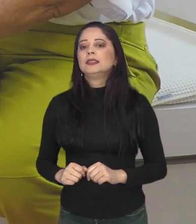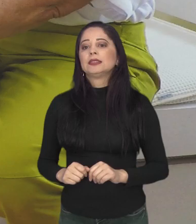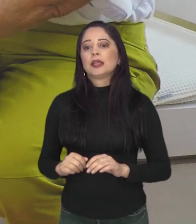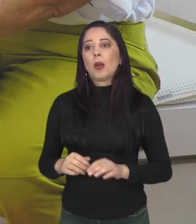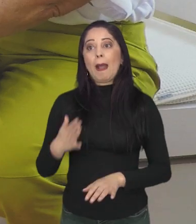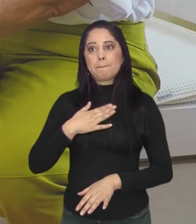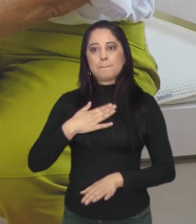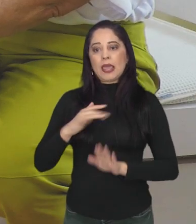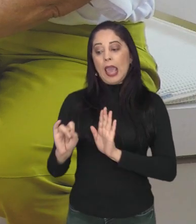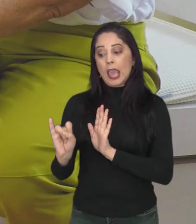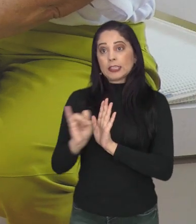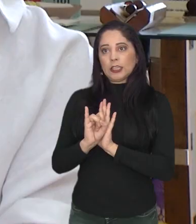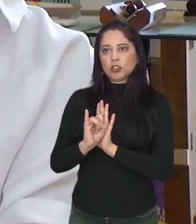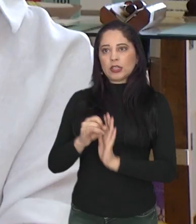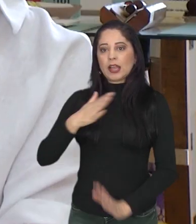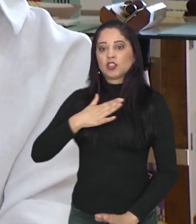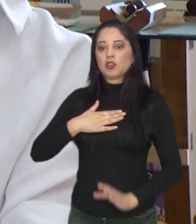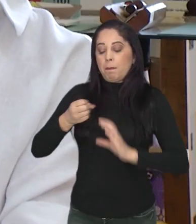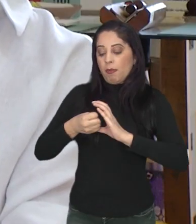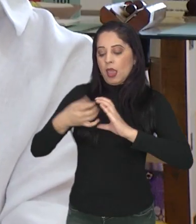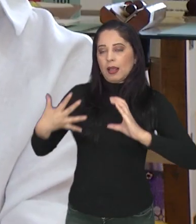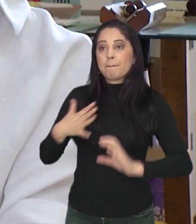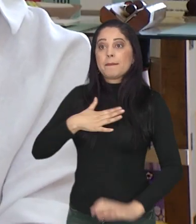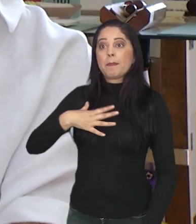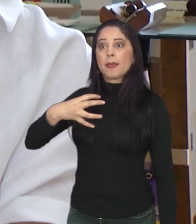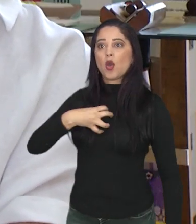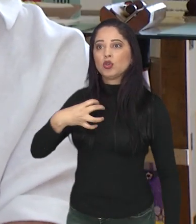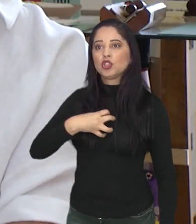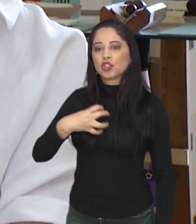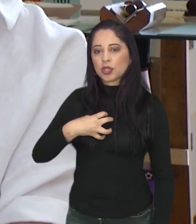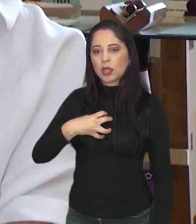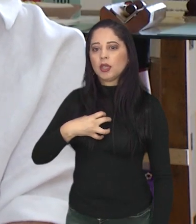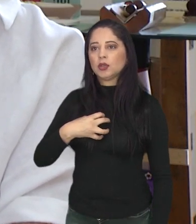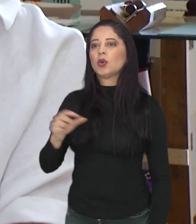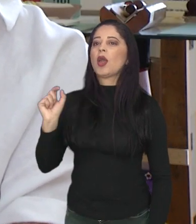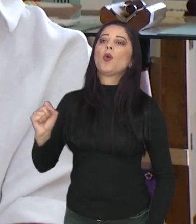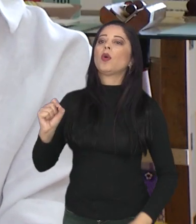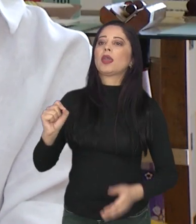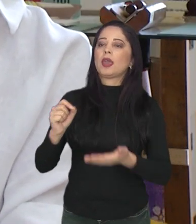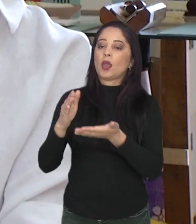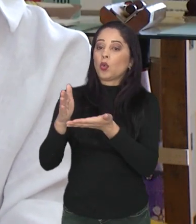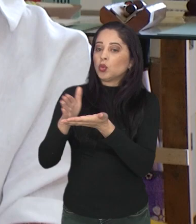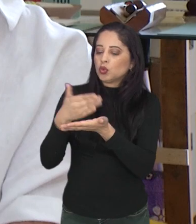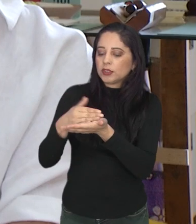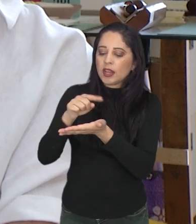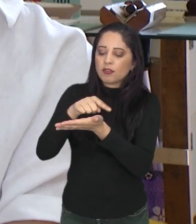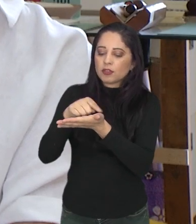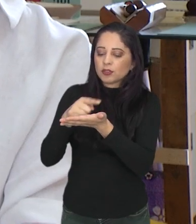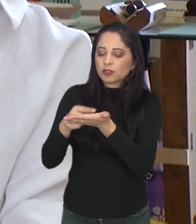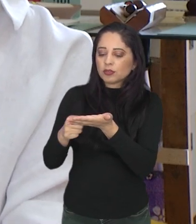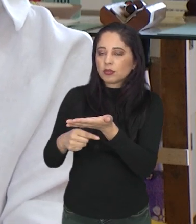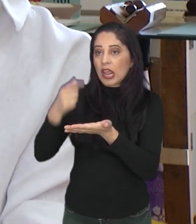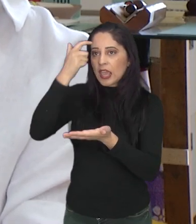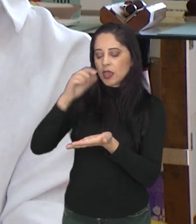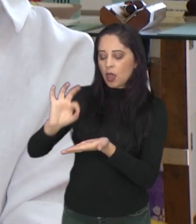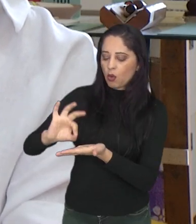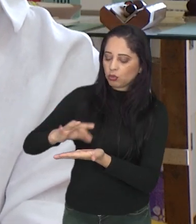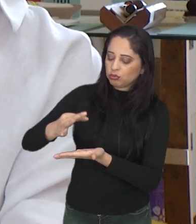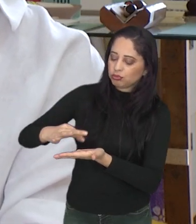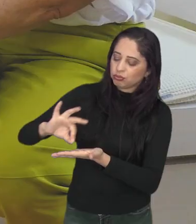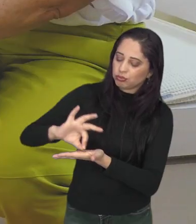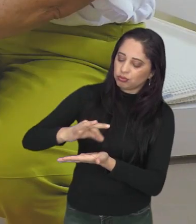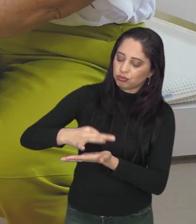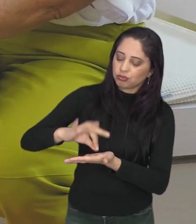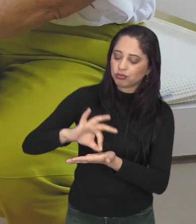Hoje a minha identidade na encadernação são os cadernos bordados à mão né E então assim